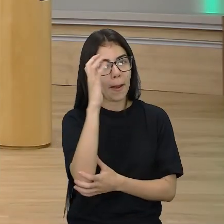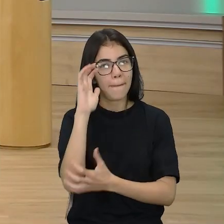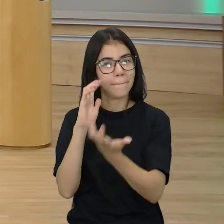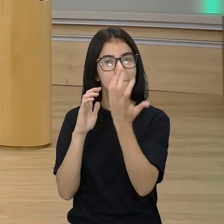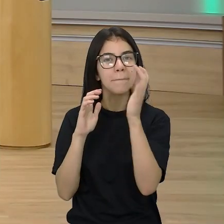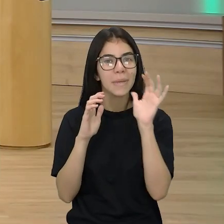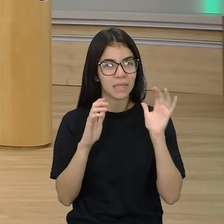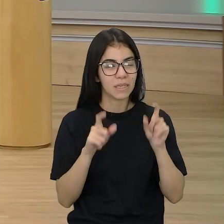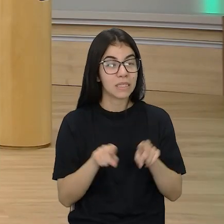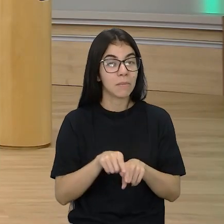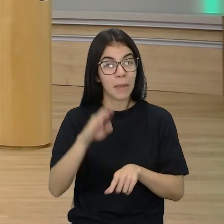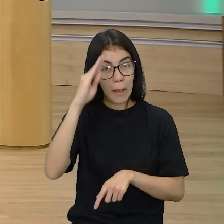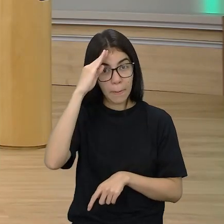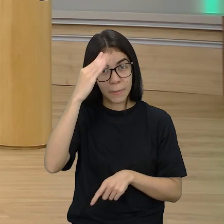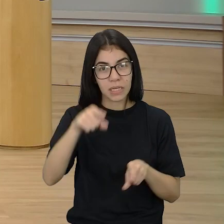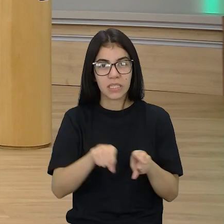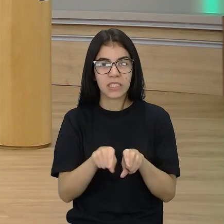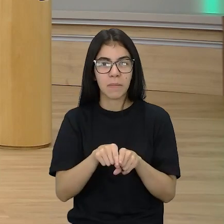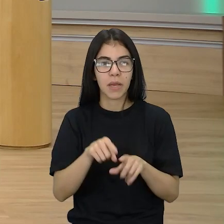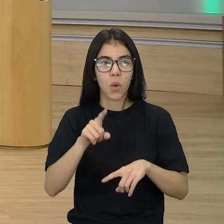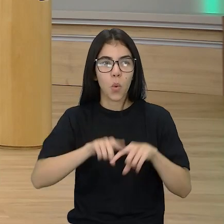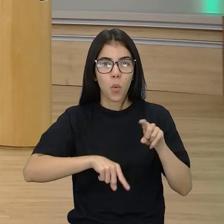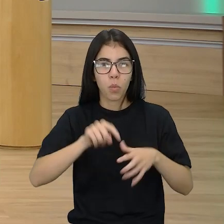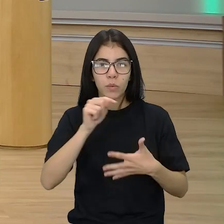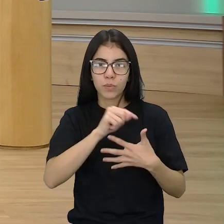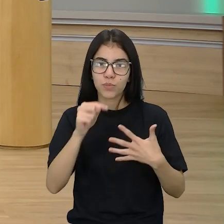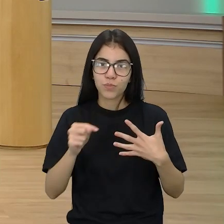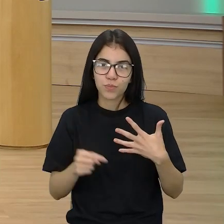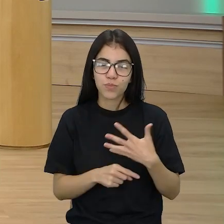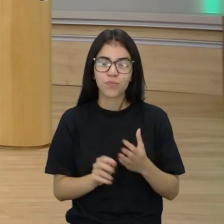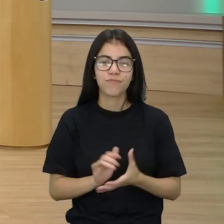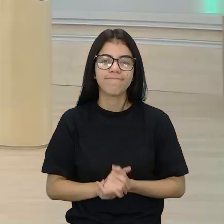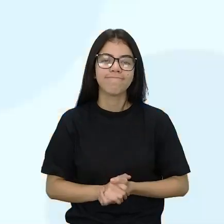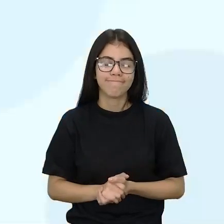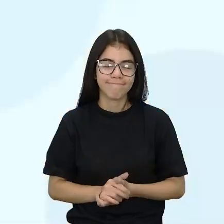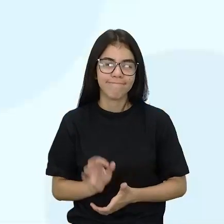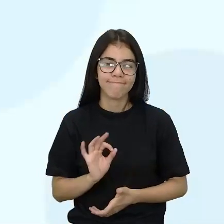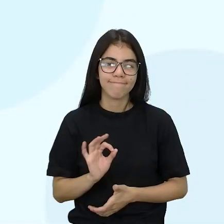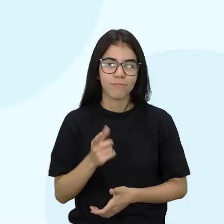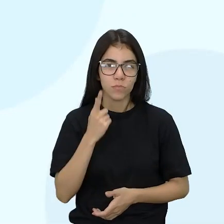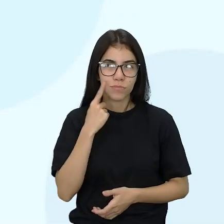que eles têm aí os seus principais subsídios. Muito bem, olha só.